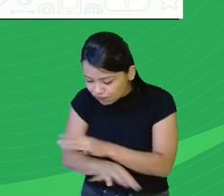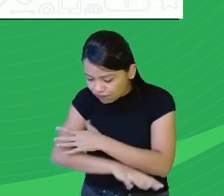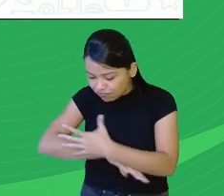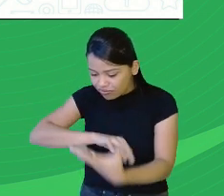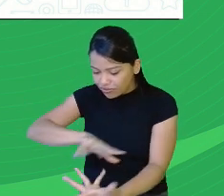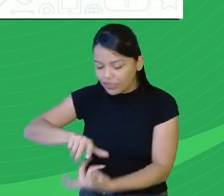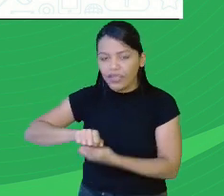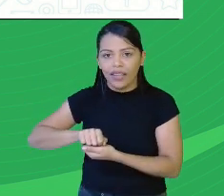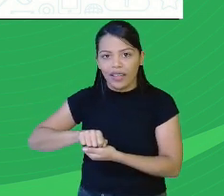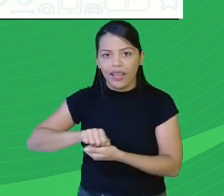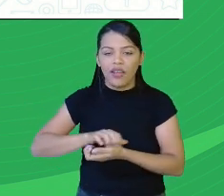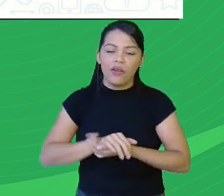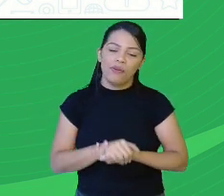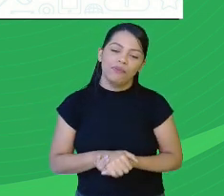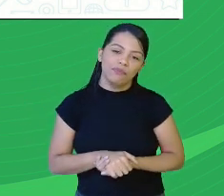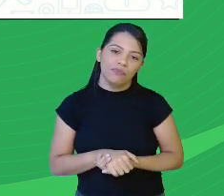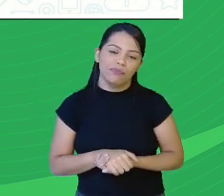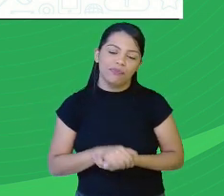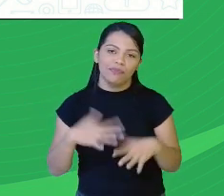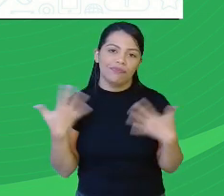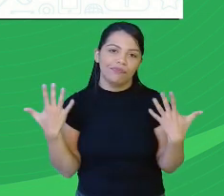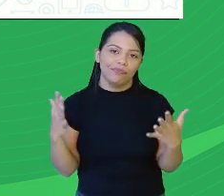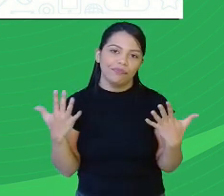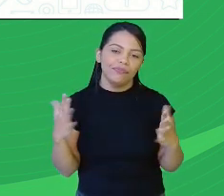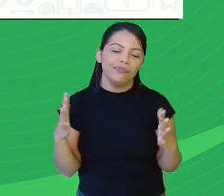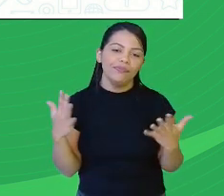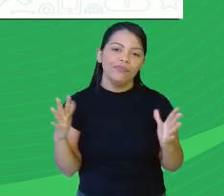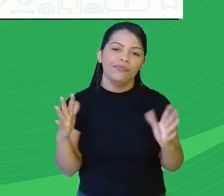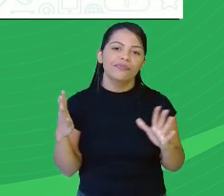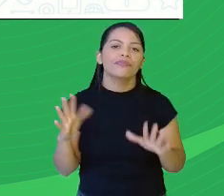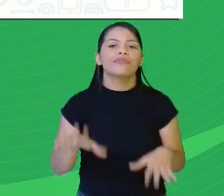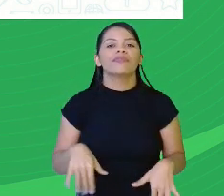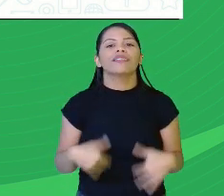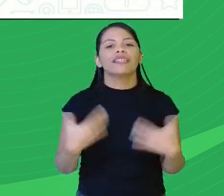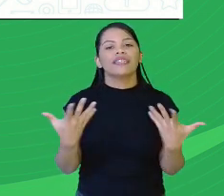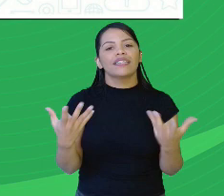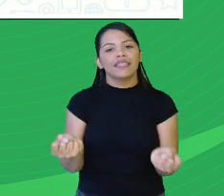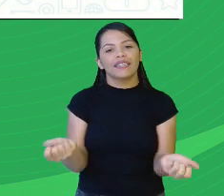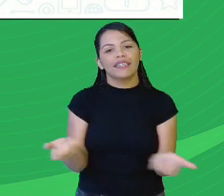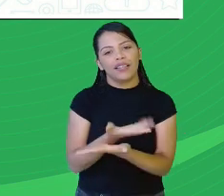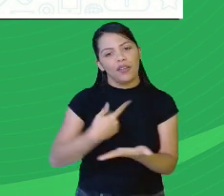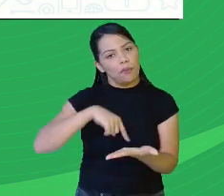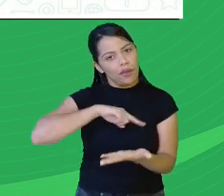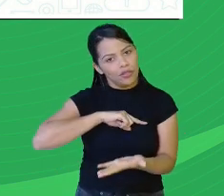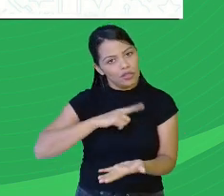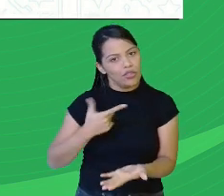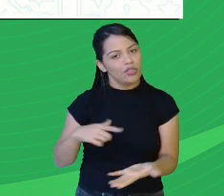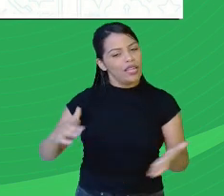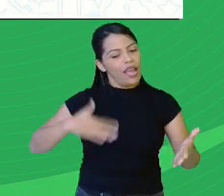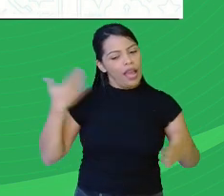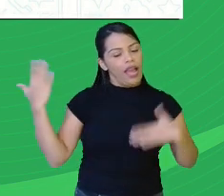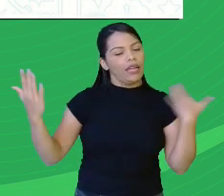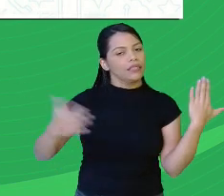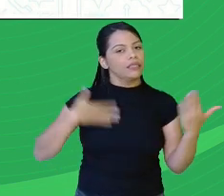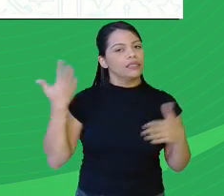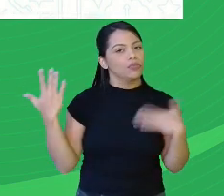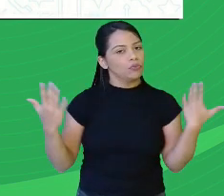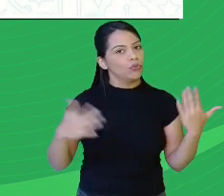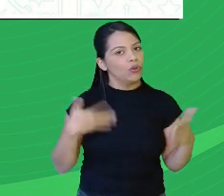o mundo. Muito bem. Vamos agora para a gente se aqueceu, se